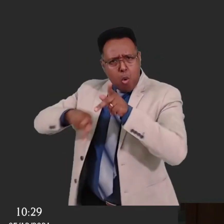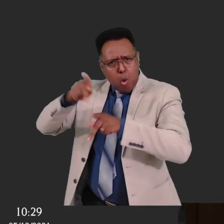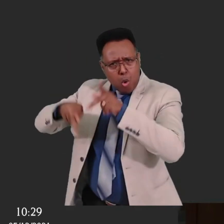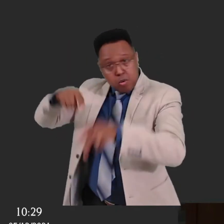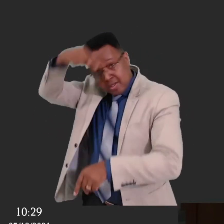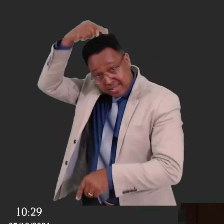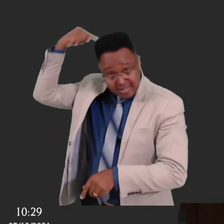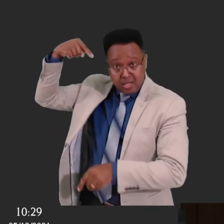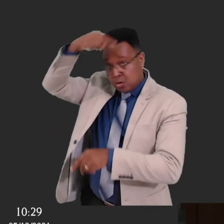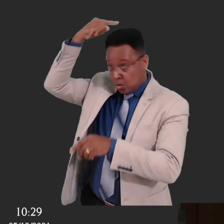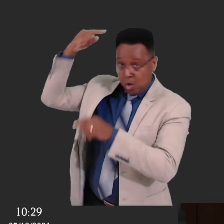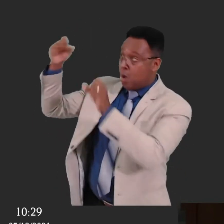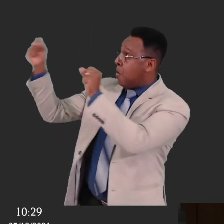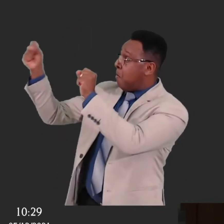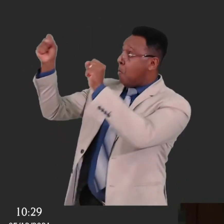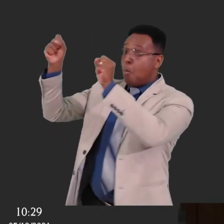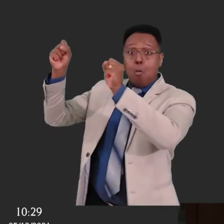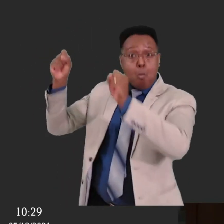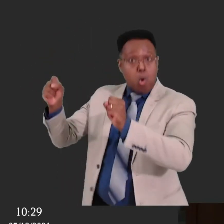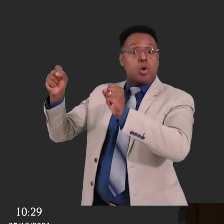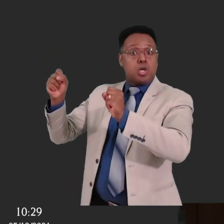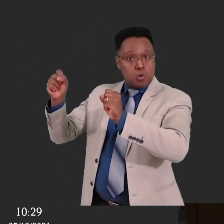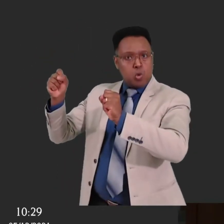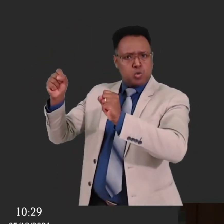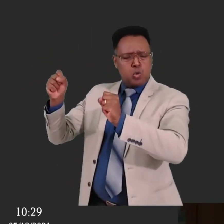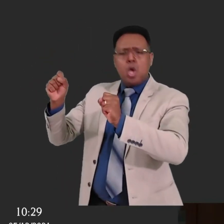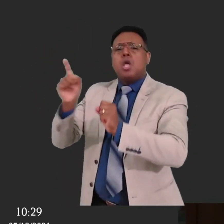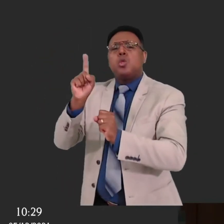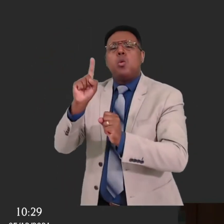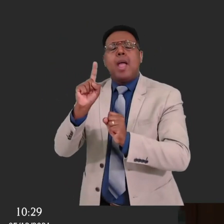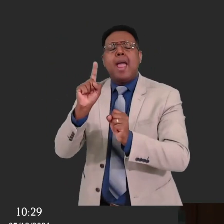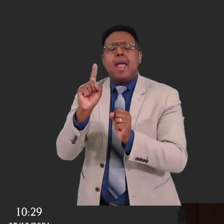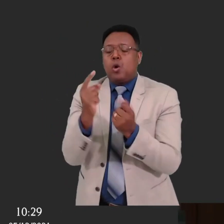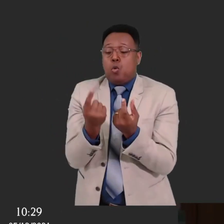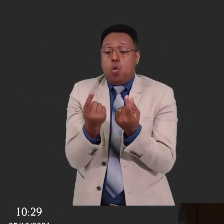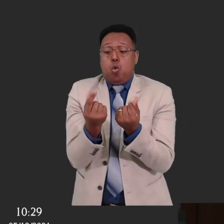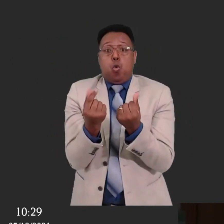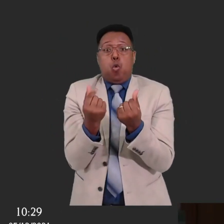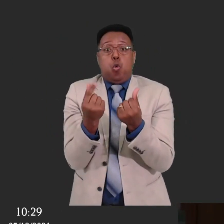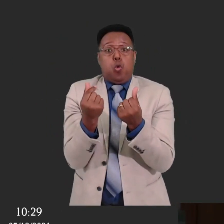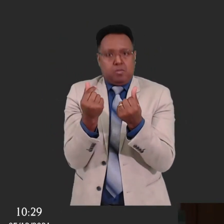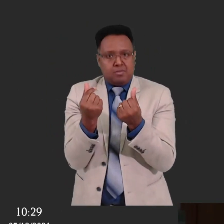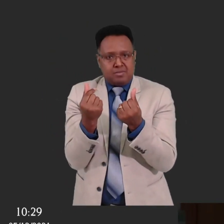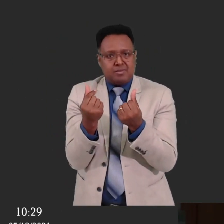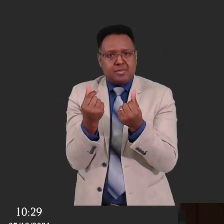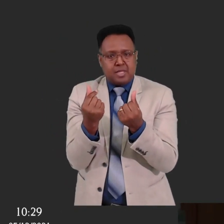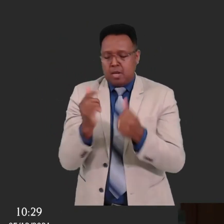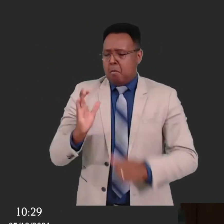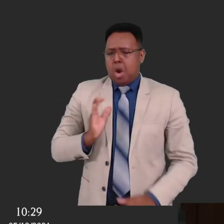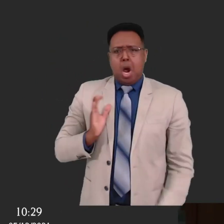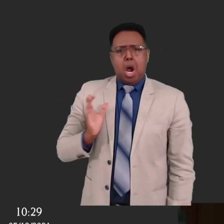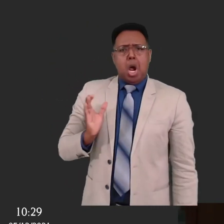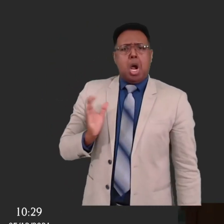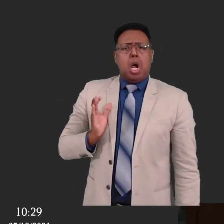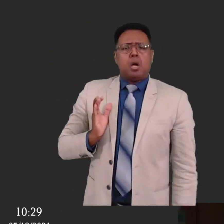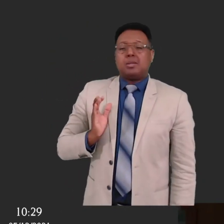irmãos. Não é o poder político, não é o poder financeiro e monetário. O poder do povo santo é o